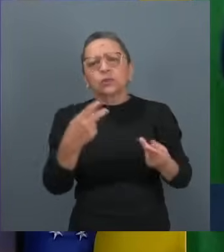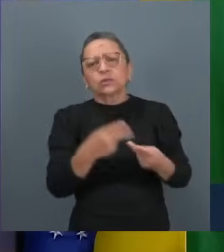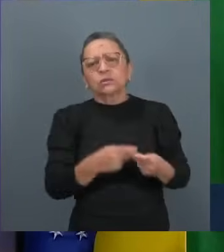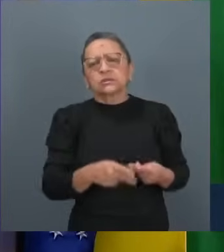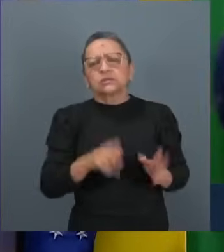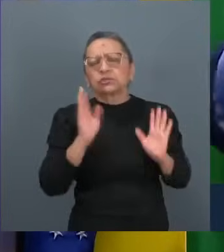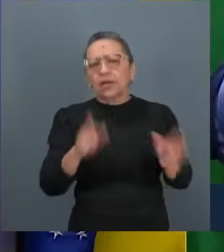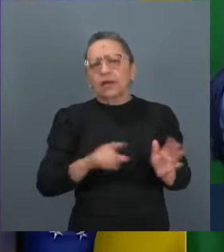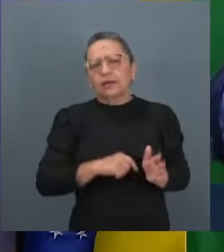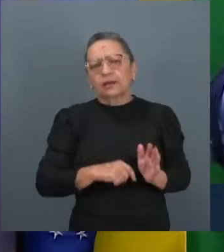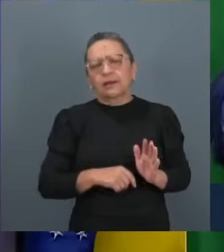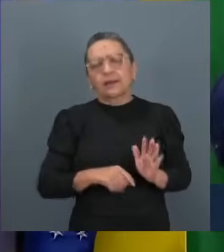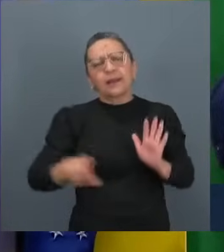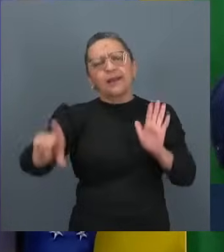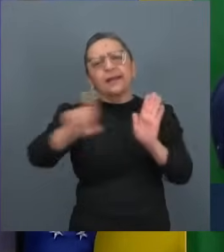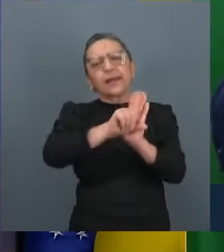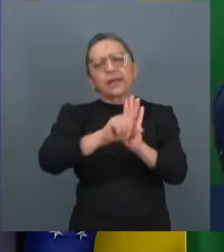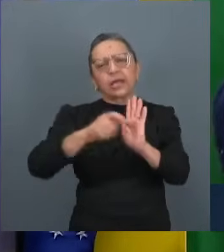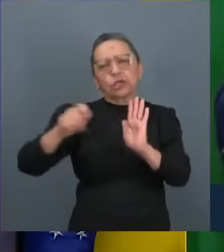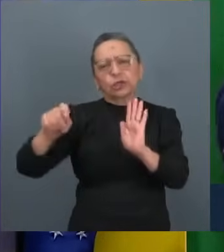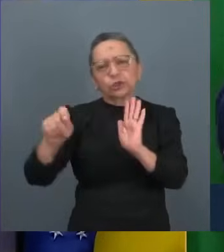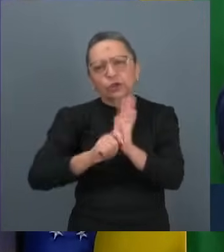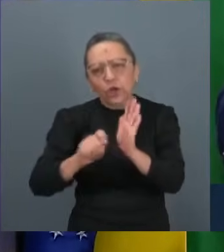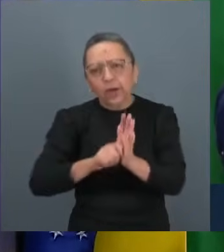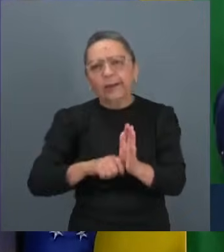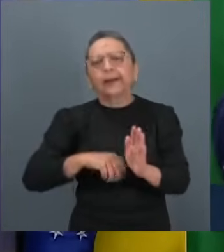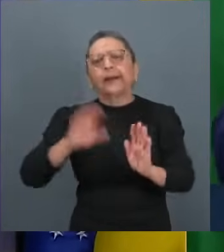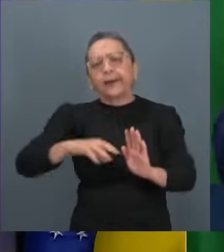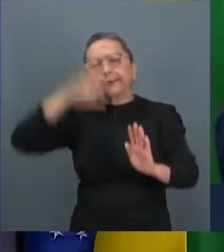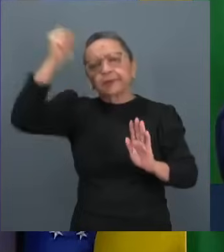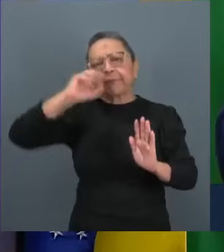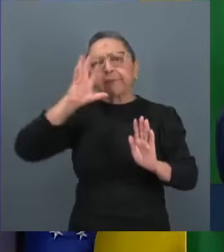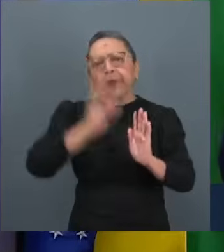Todo santo dia eles desrespeitam isso aqui.